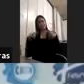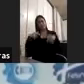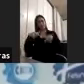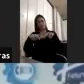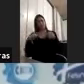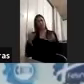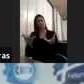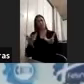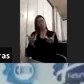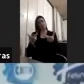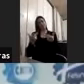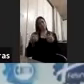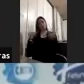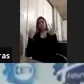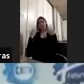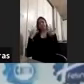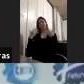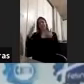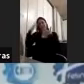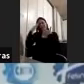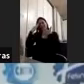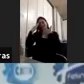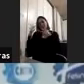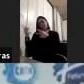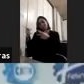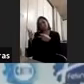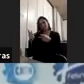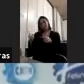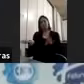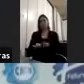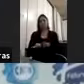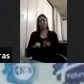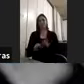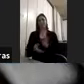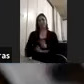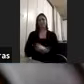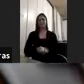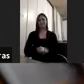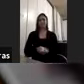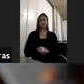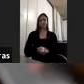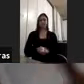Obrigada. Parabéns você também pelo trabalho que está fazendo aí. Muito obrigada. Tchau.